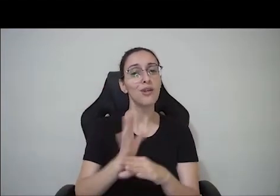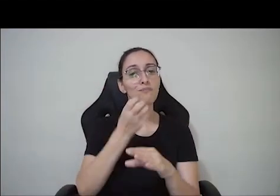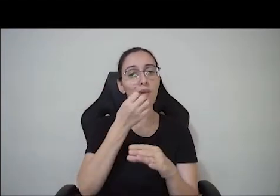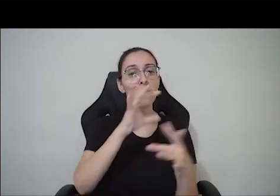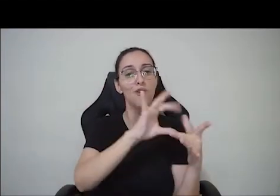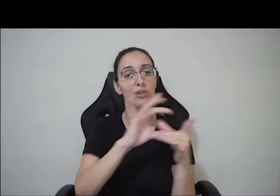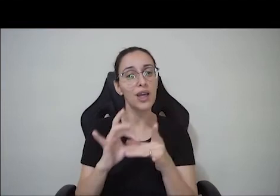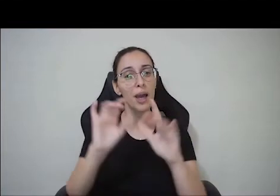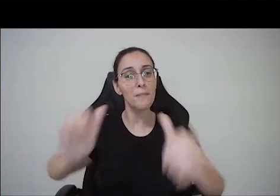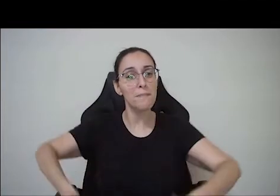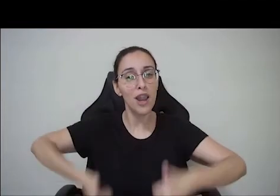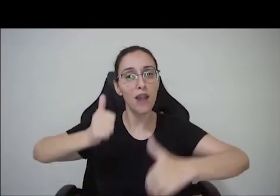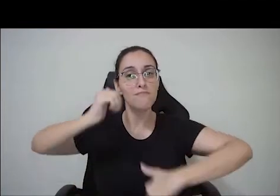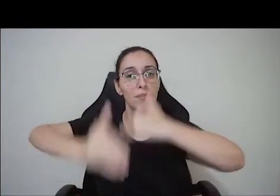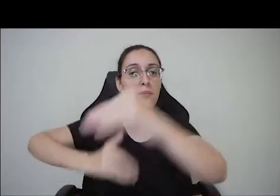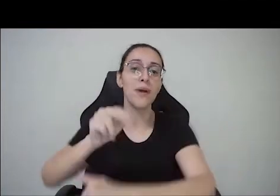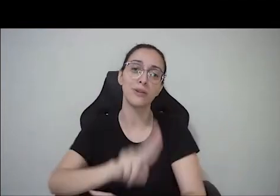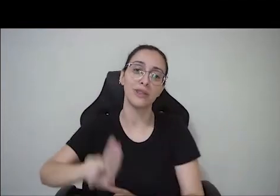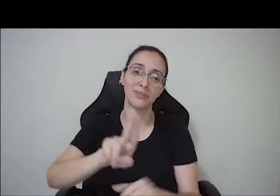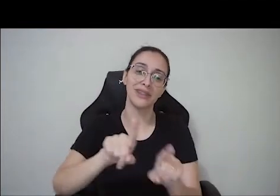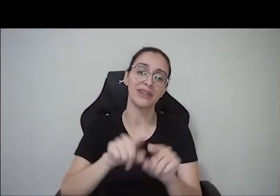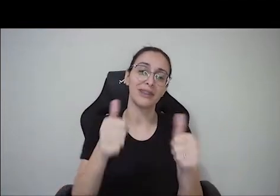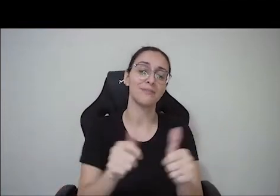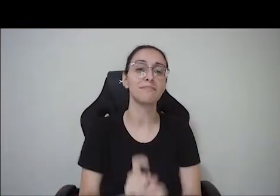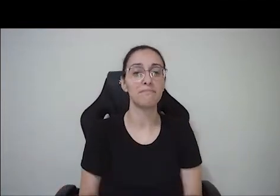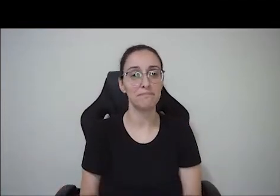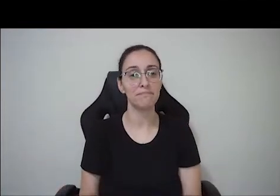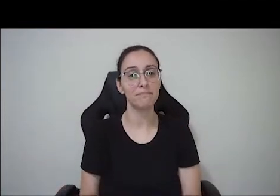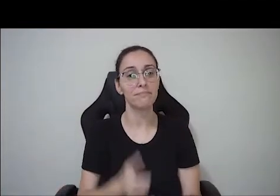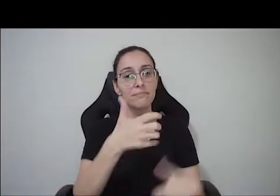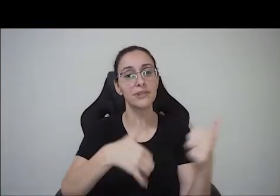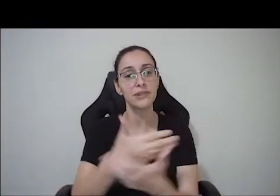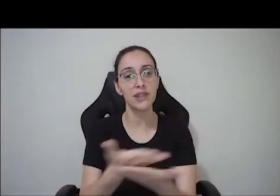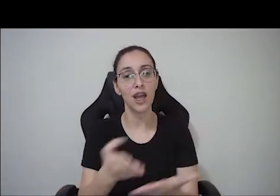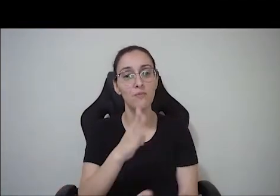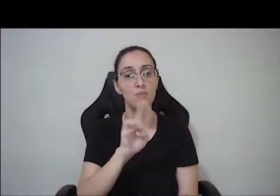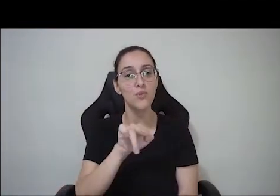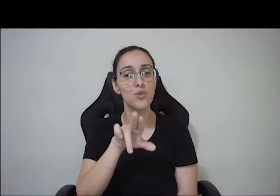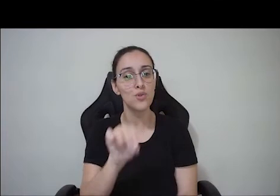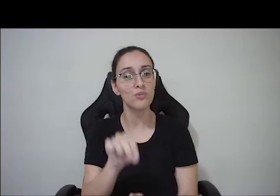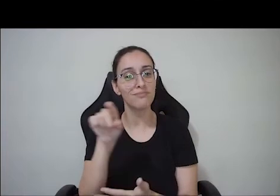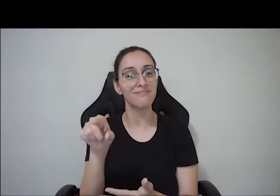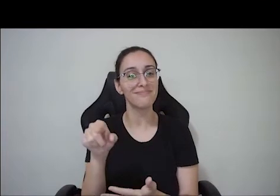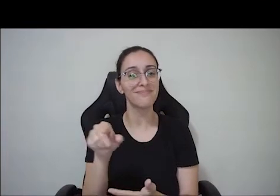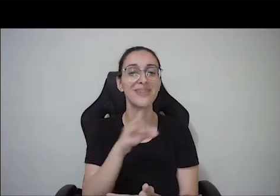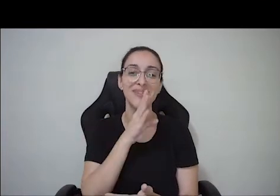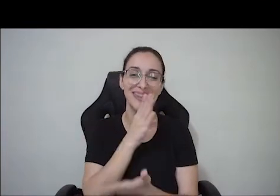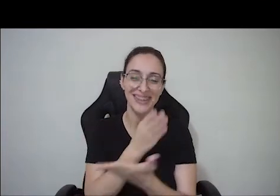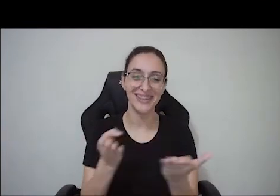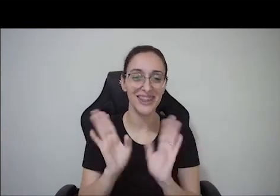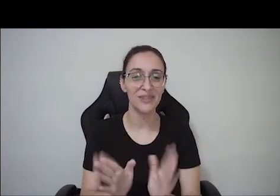e ele melhora a performance e a usabilidade. Conversando com o Bruno Pulis, mas muitos aqui conheçam